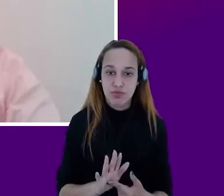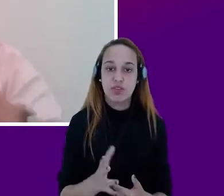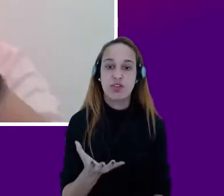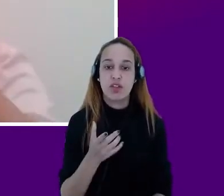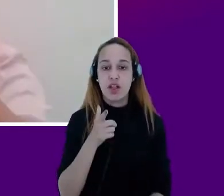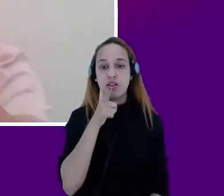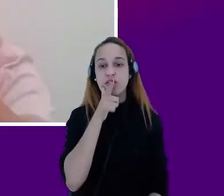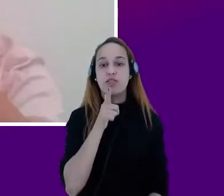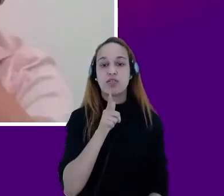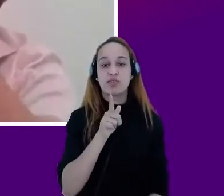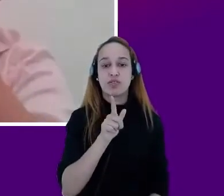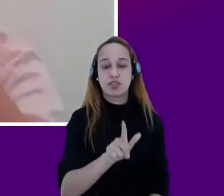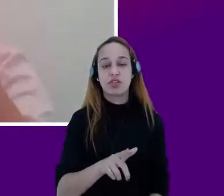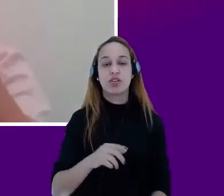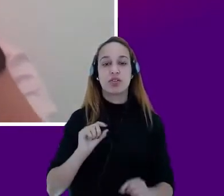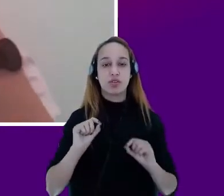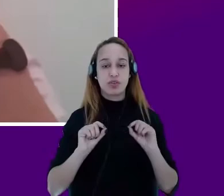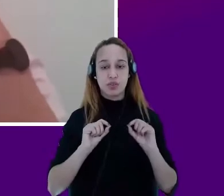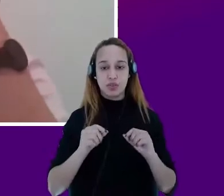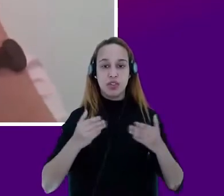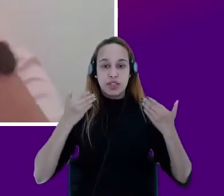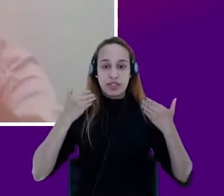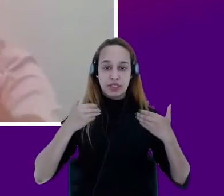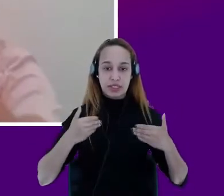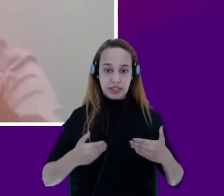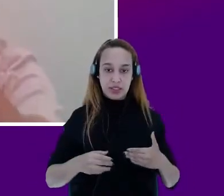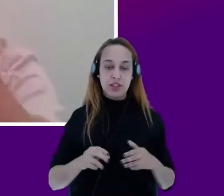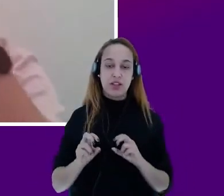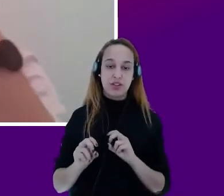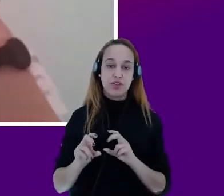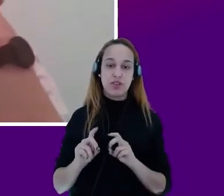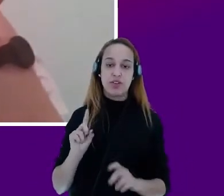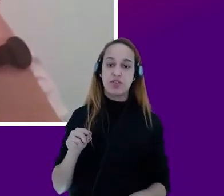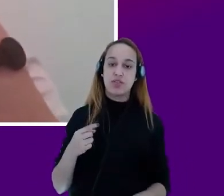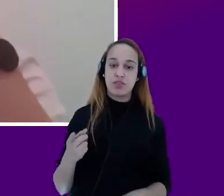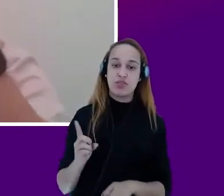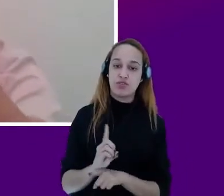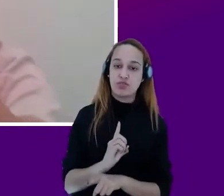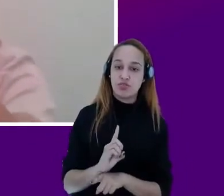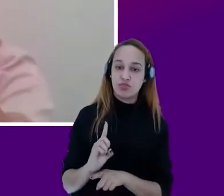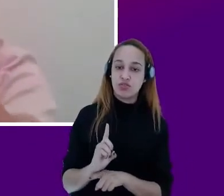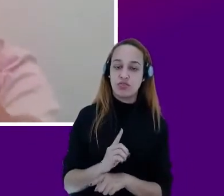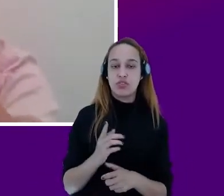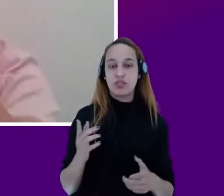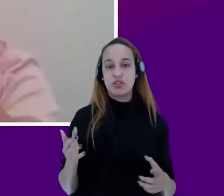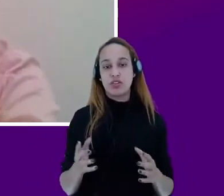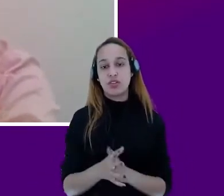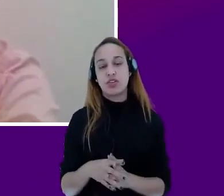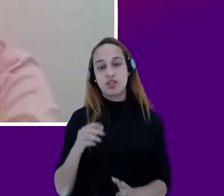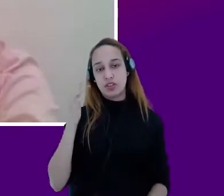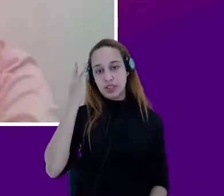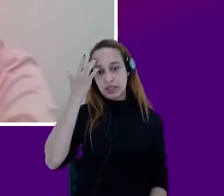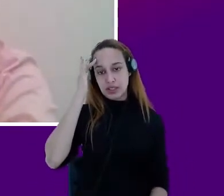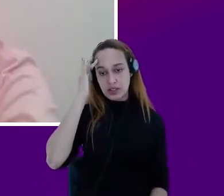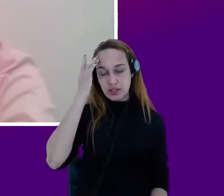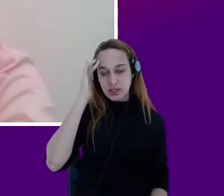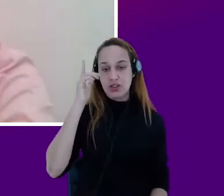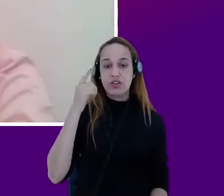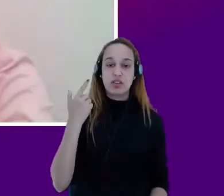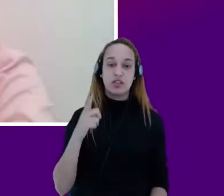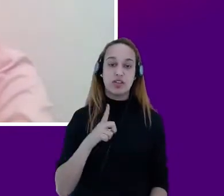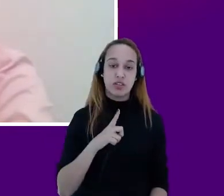de forma humana, mas tendo todo o meu pós-venda digital. Então, eu acho que a gente está longe de um platô. Eu acho que o mercado segurador ainda sofre